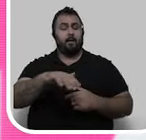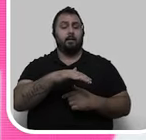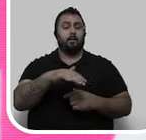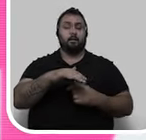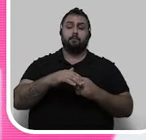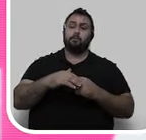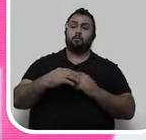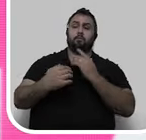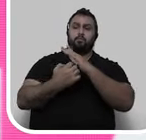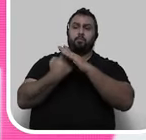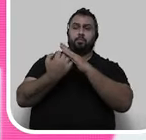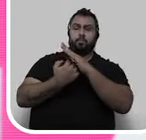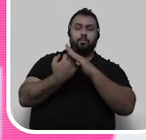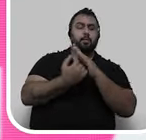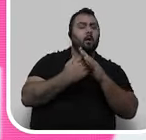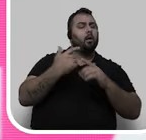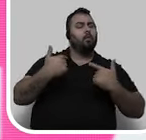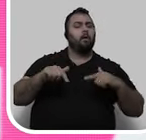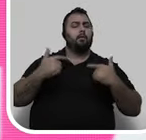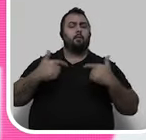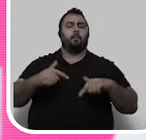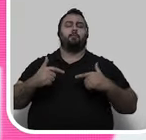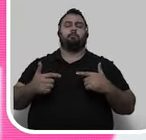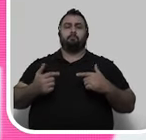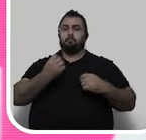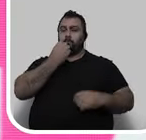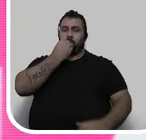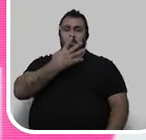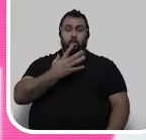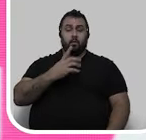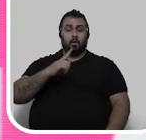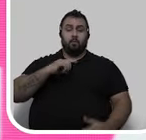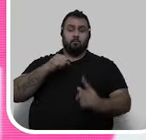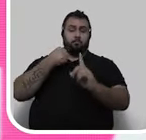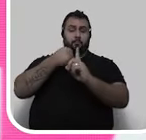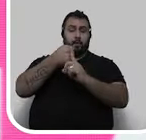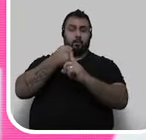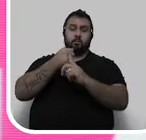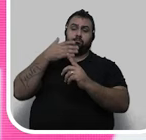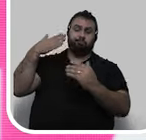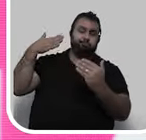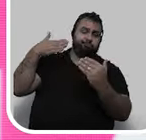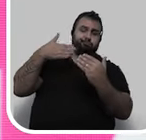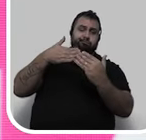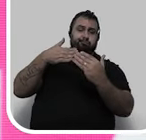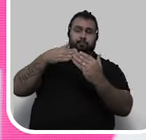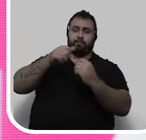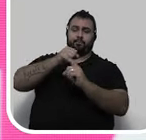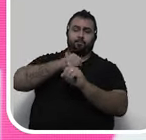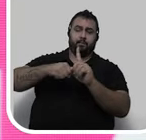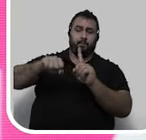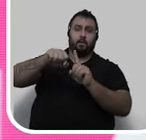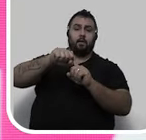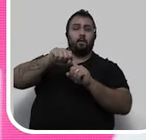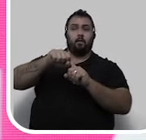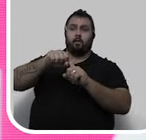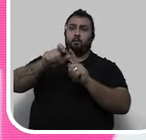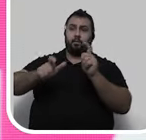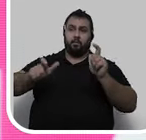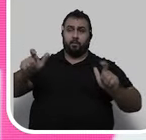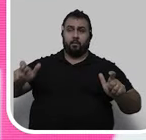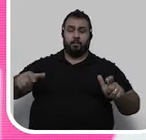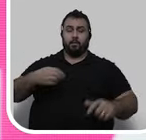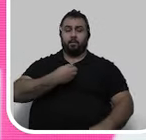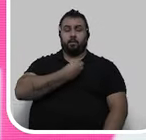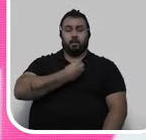corporações é um trabalho muito nobre. A gente causa um impacto direto na sociedade, na vida das pessoas. Eu tenho um orgulho